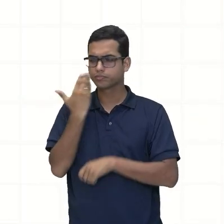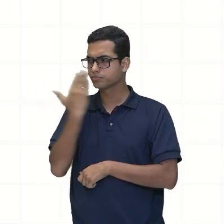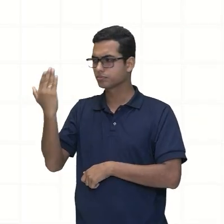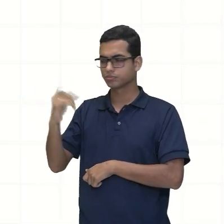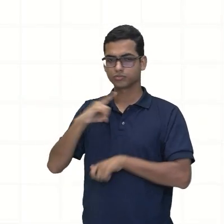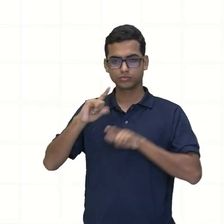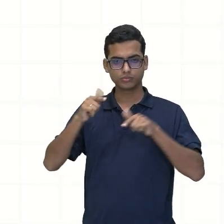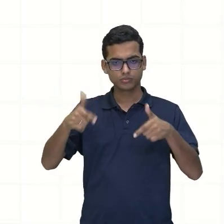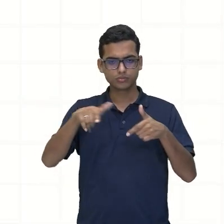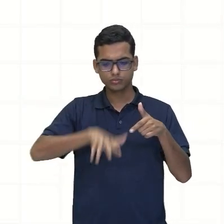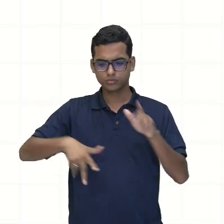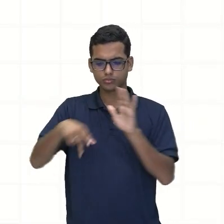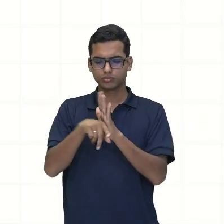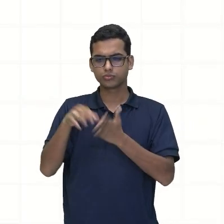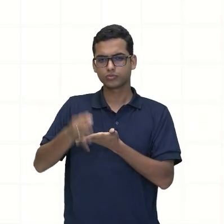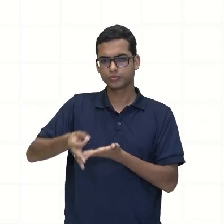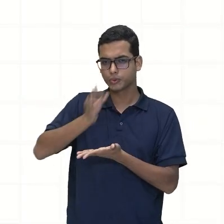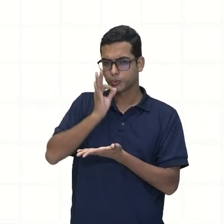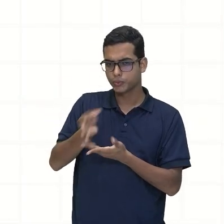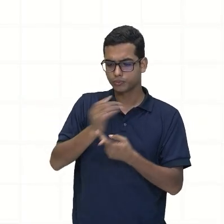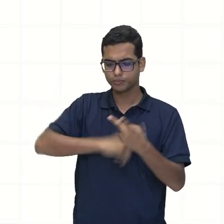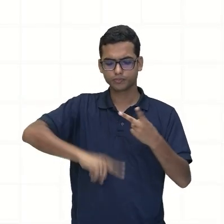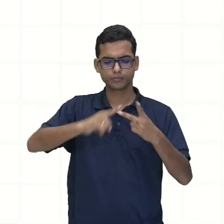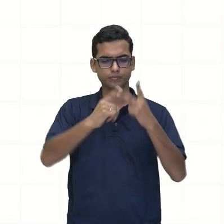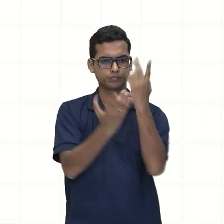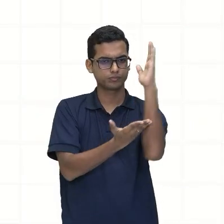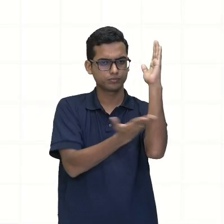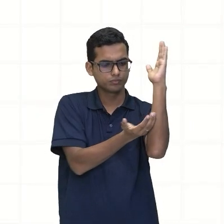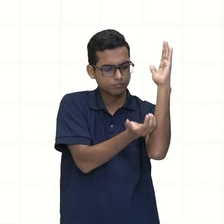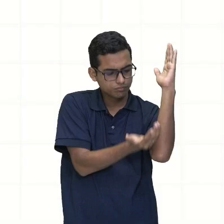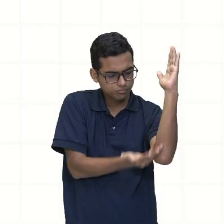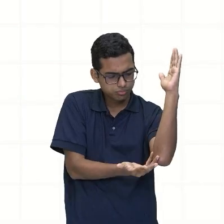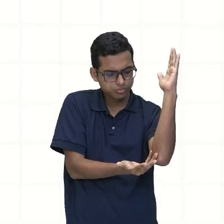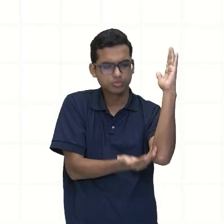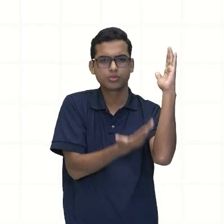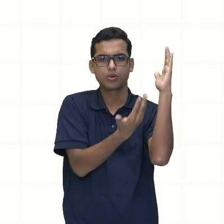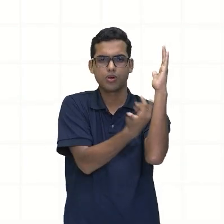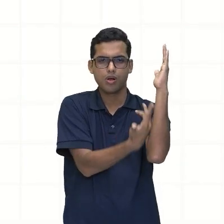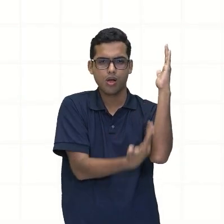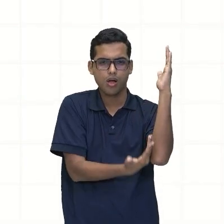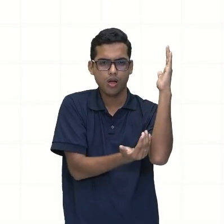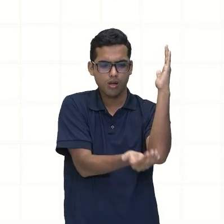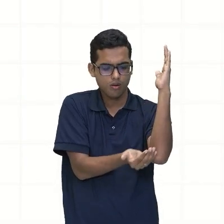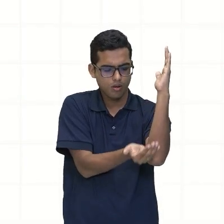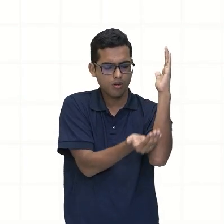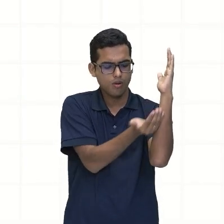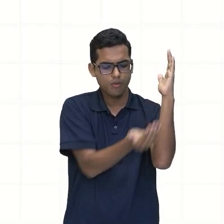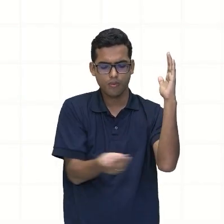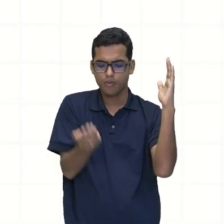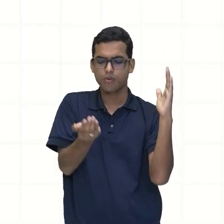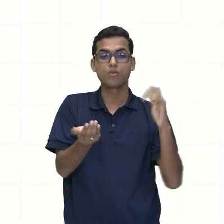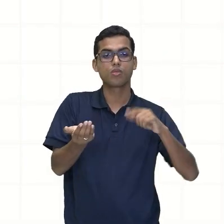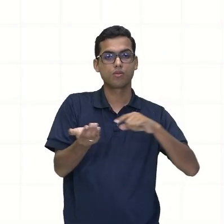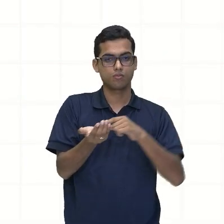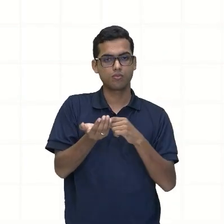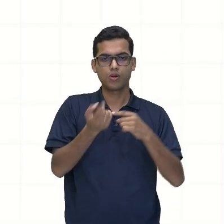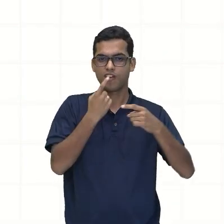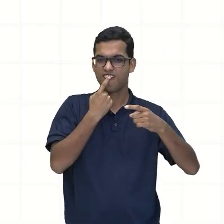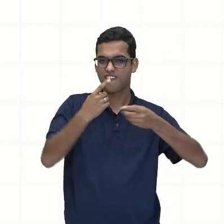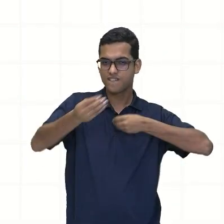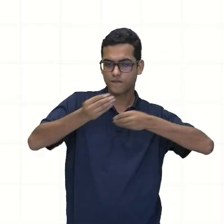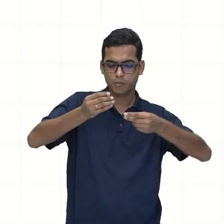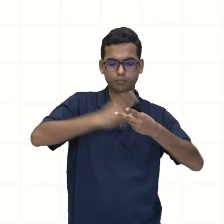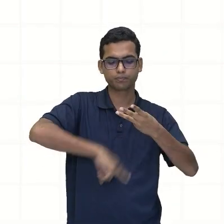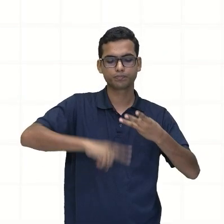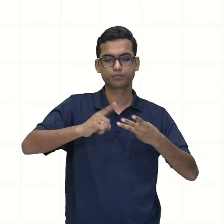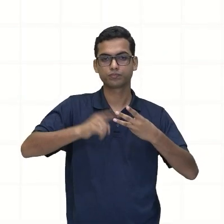café, da borracha e também ali o cultivo do café, né? Já falei, do café, da borracha